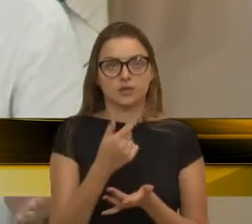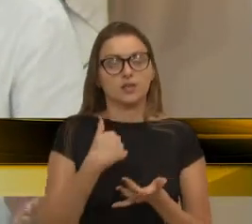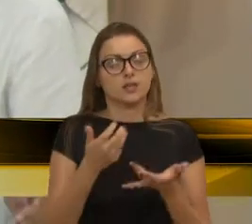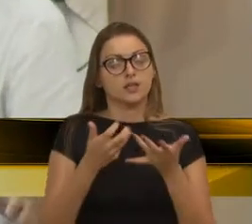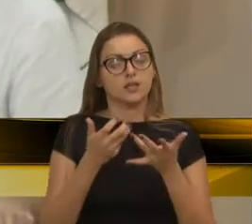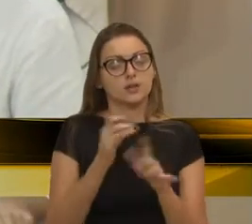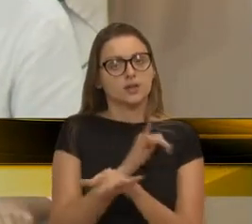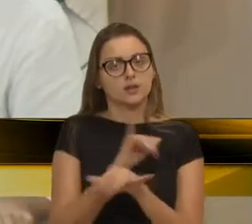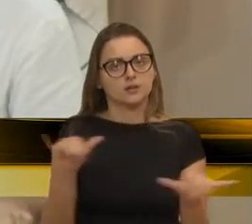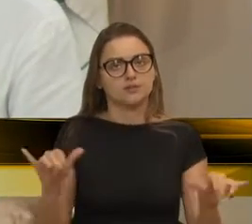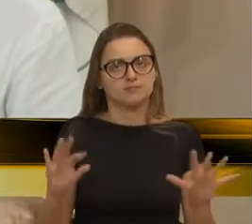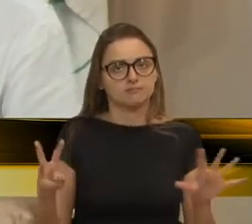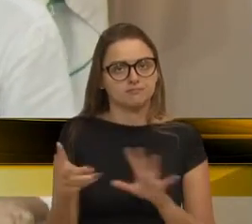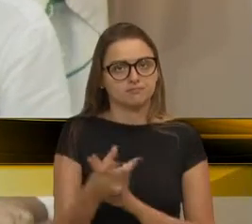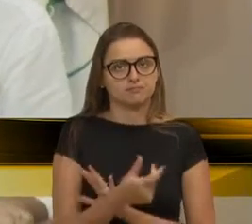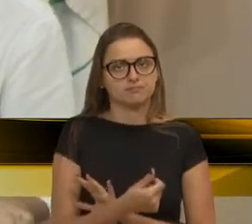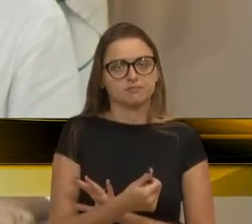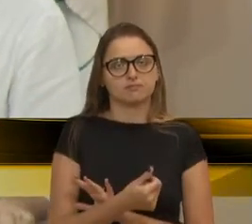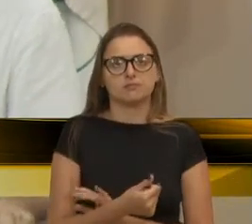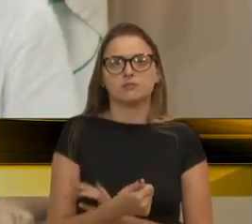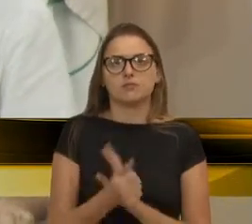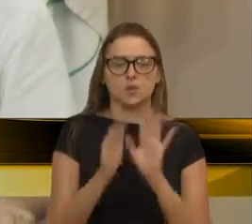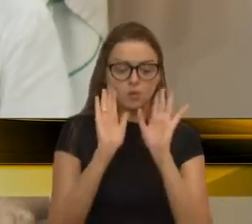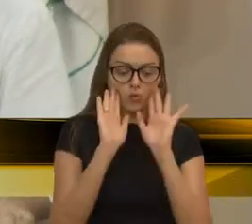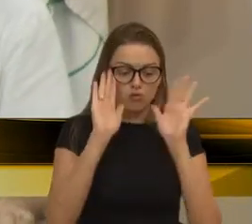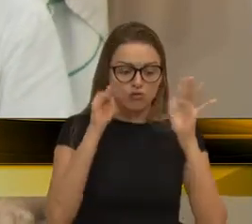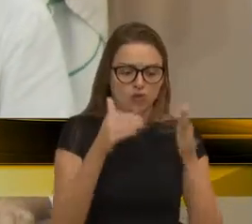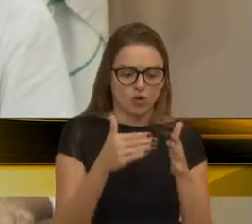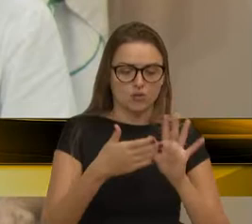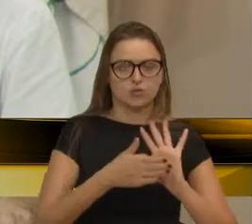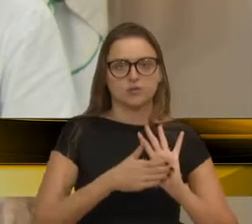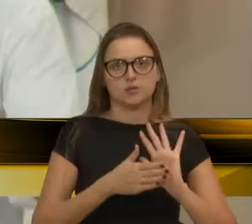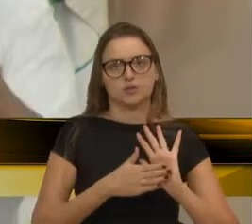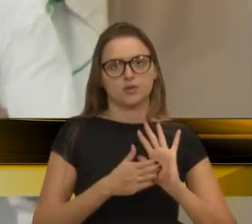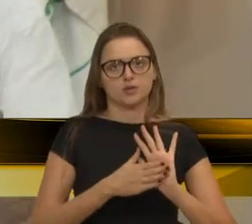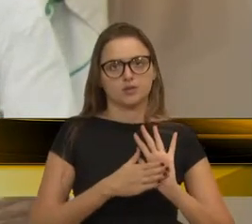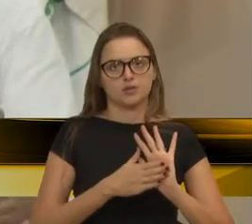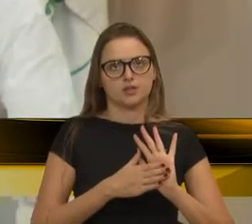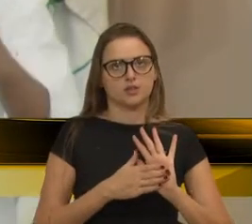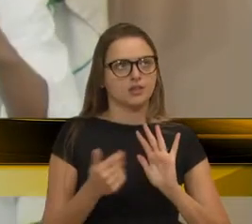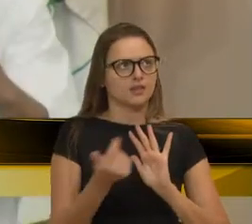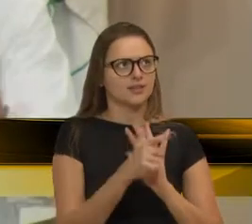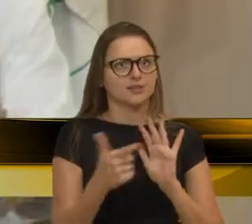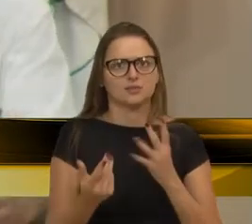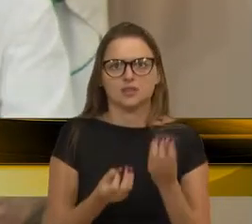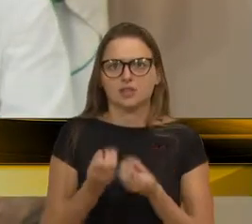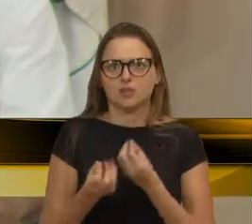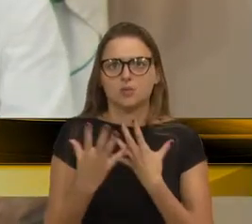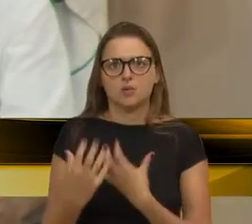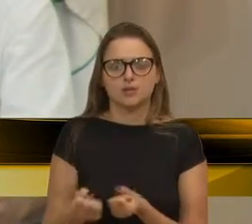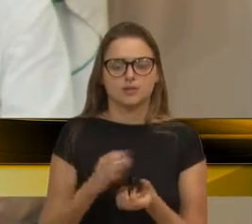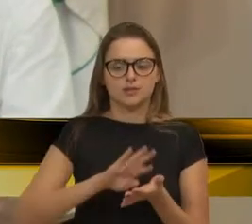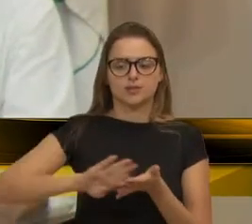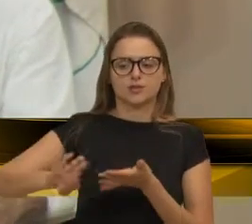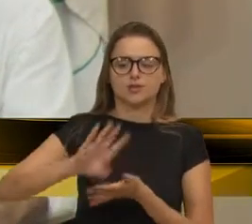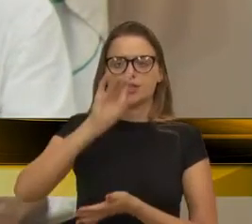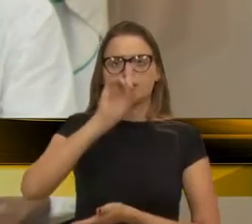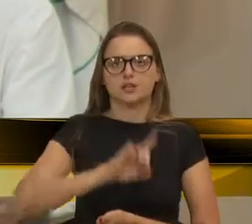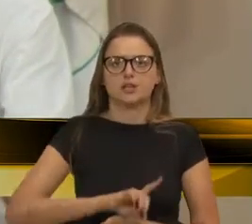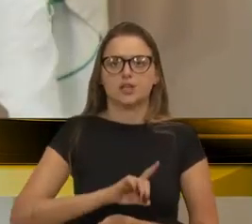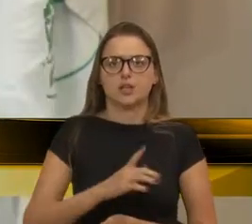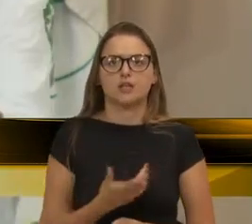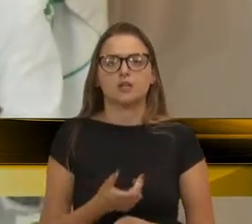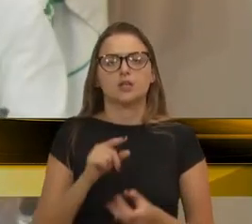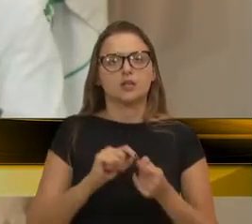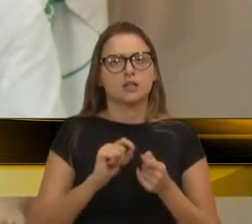nossa comunidade para o cerne, para o mérito da proposta, que é inegável que retira direitos e vai fazer com